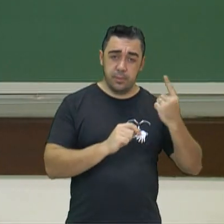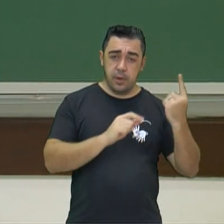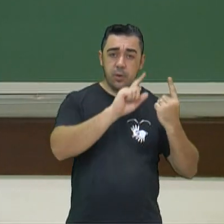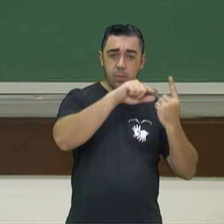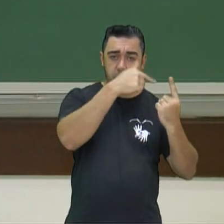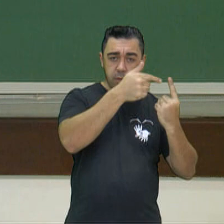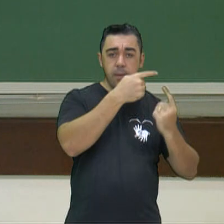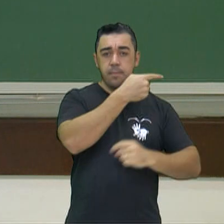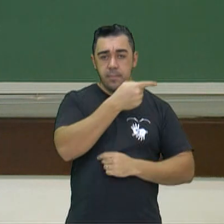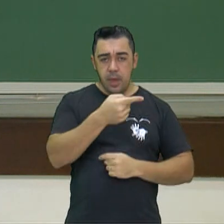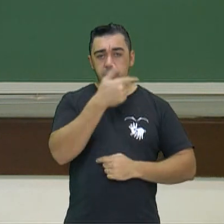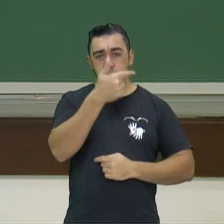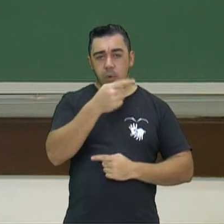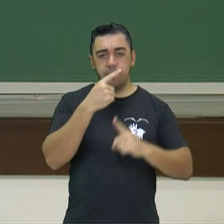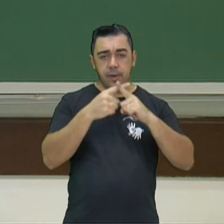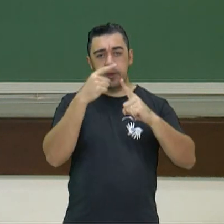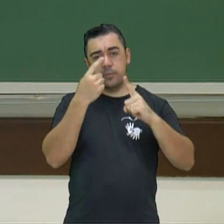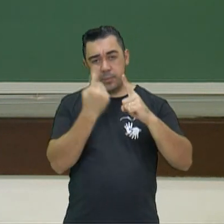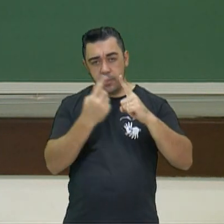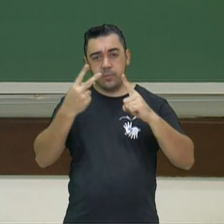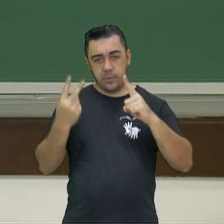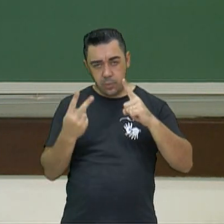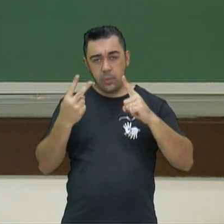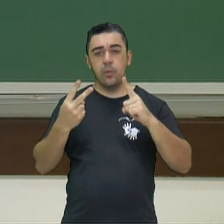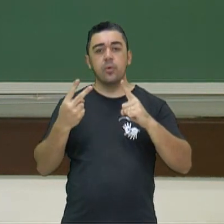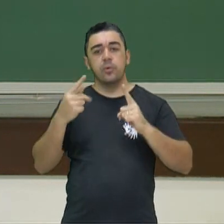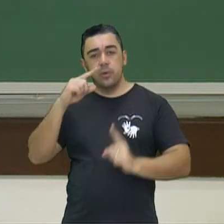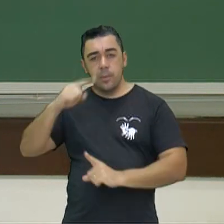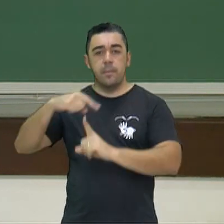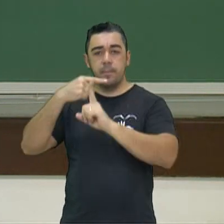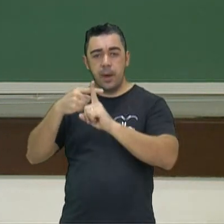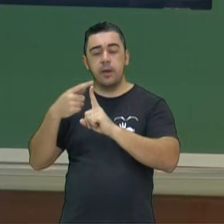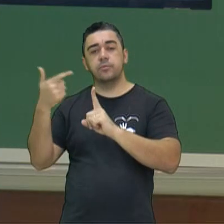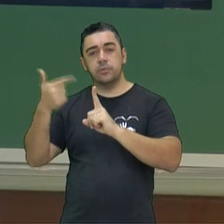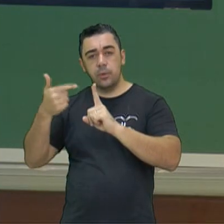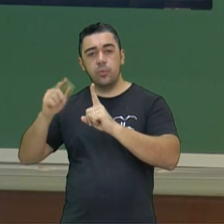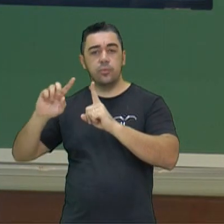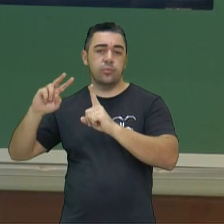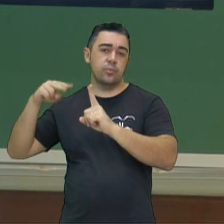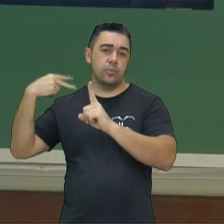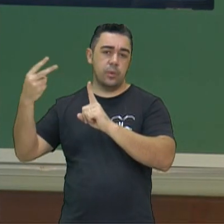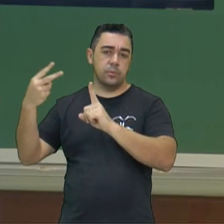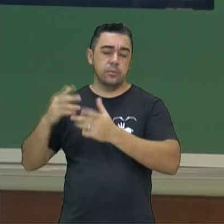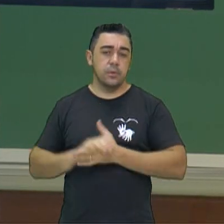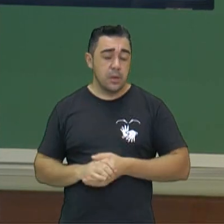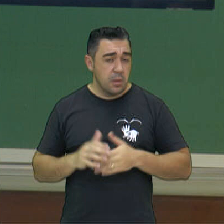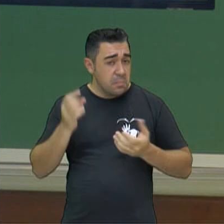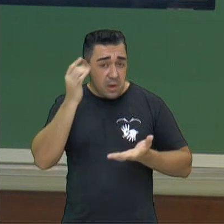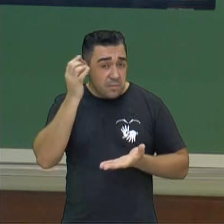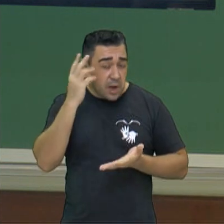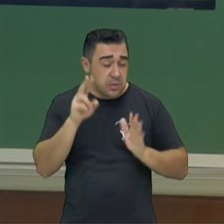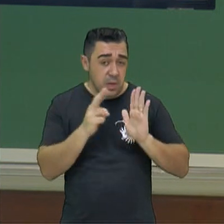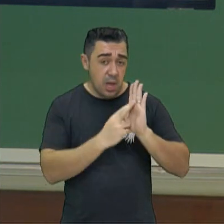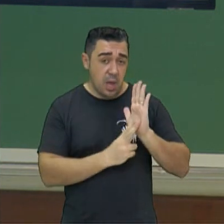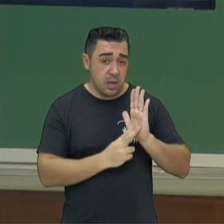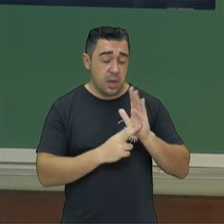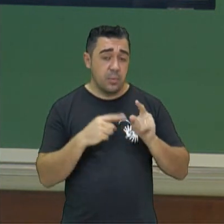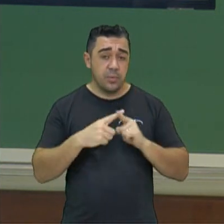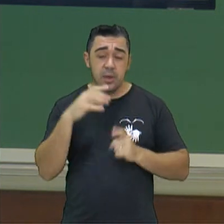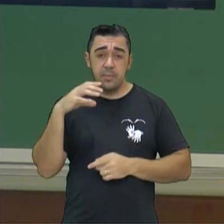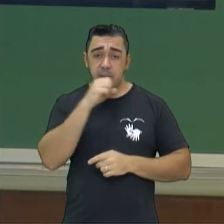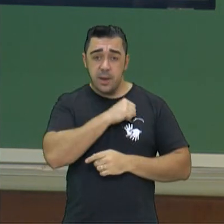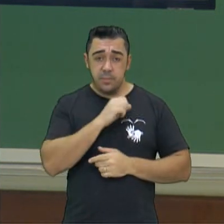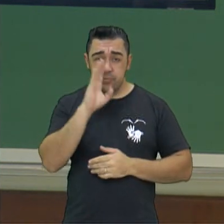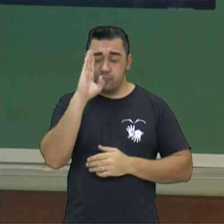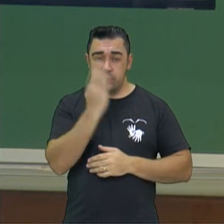termo menos duas vezes o primeiro pelo segundo mais o quadrado do segundo termo? Eu acho mais fácil usar essa regra, porque ela é mais